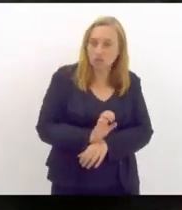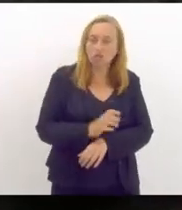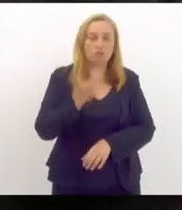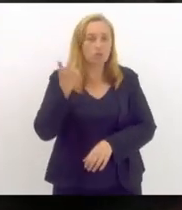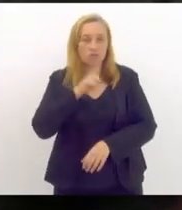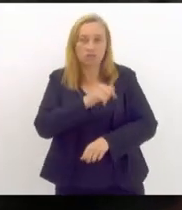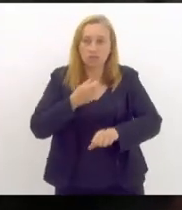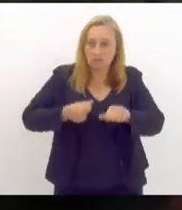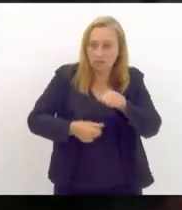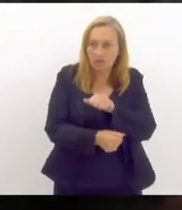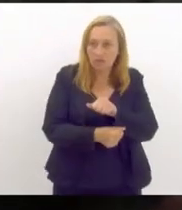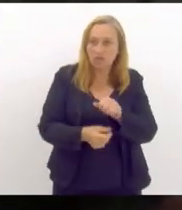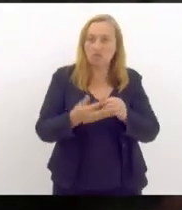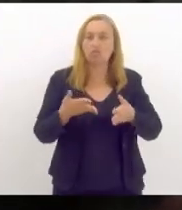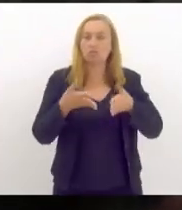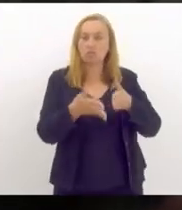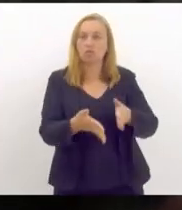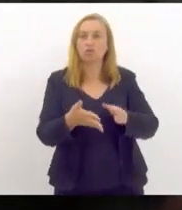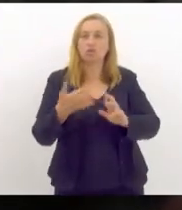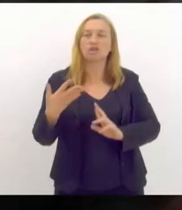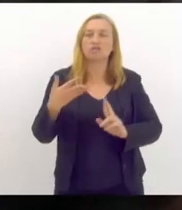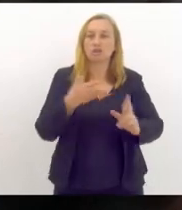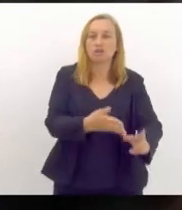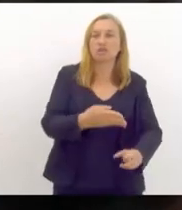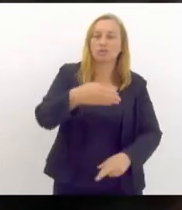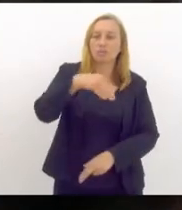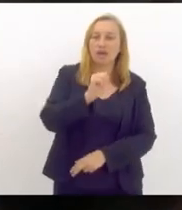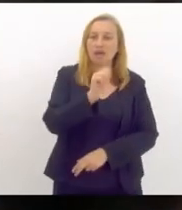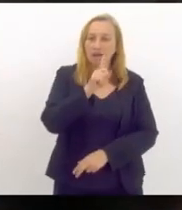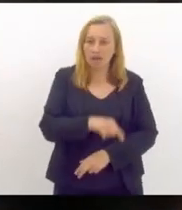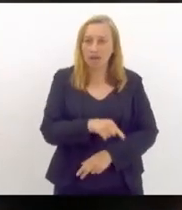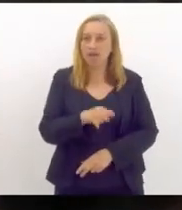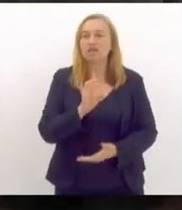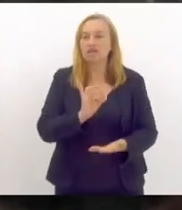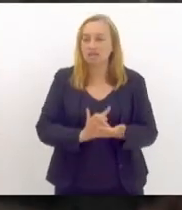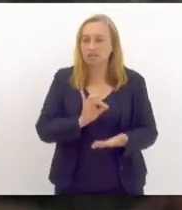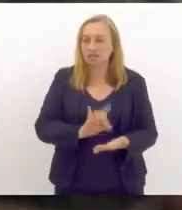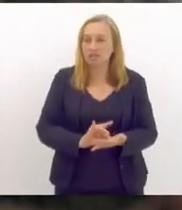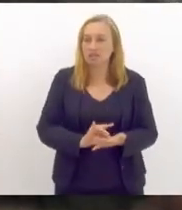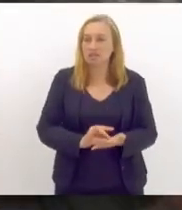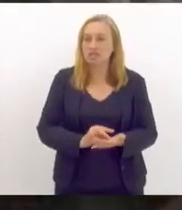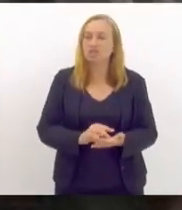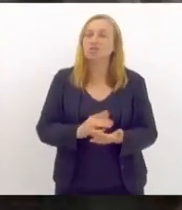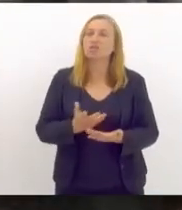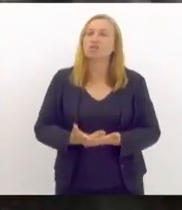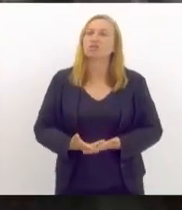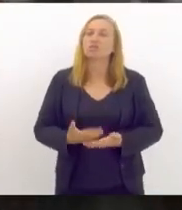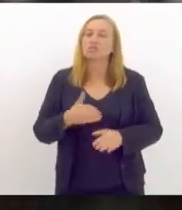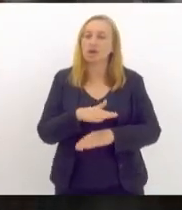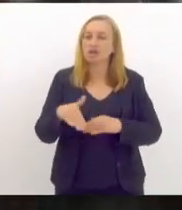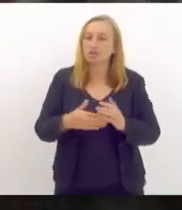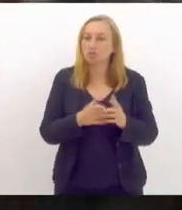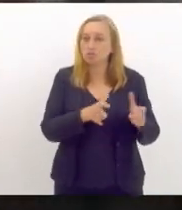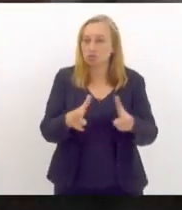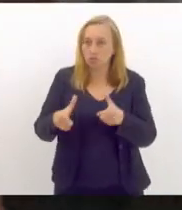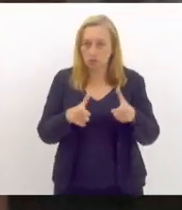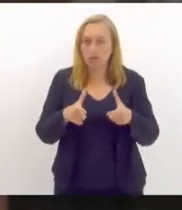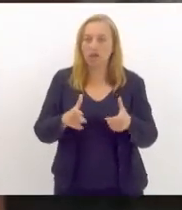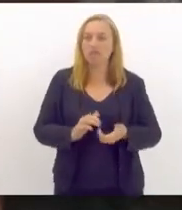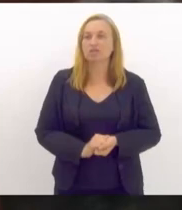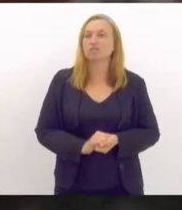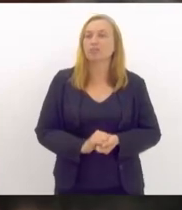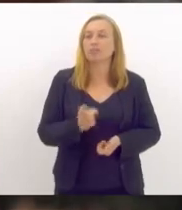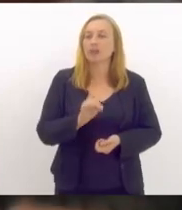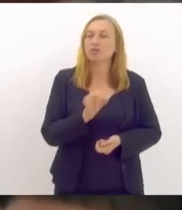investimento de um ponto de referência cultural para Macaé Mas que na verdade será um ponto de referência para toda a região né Não